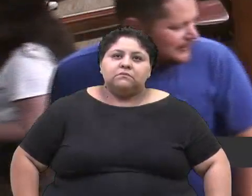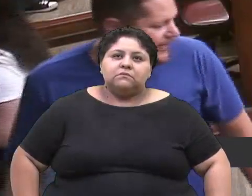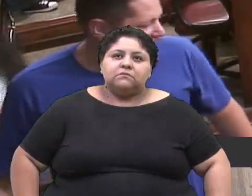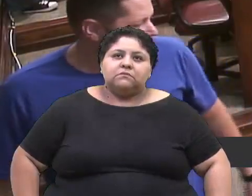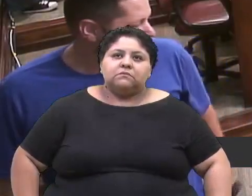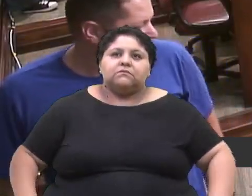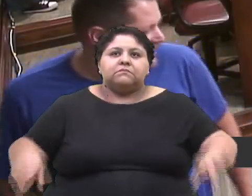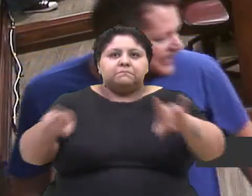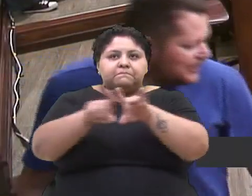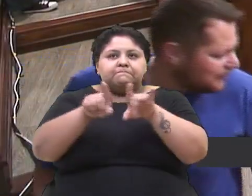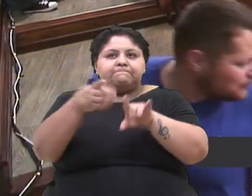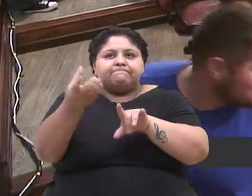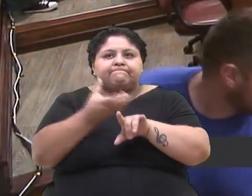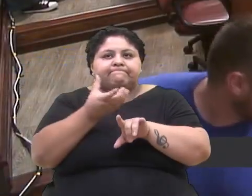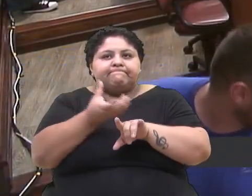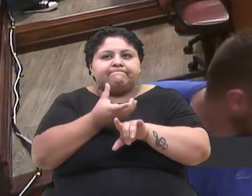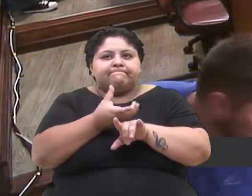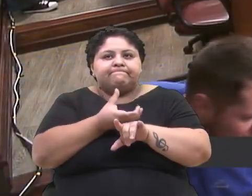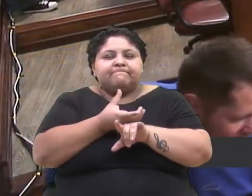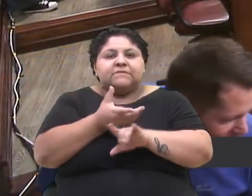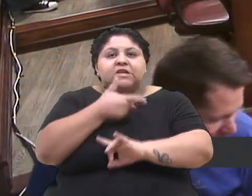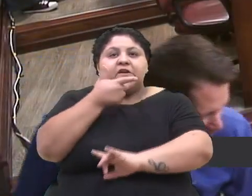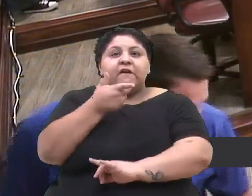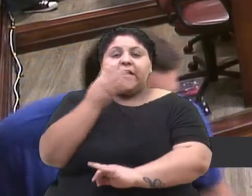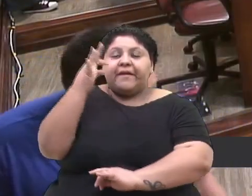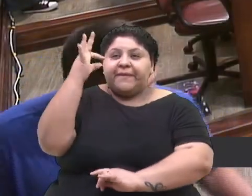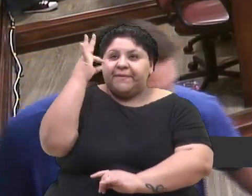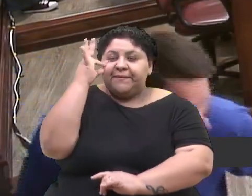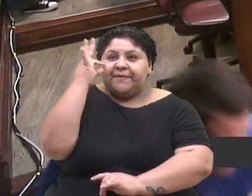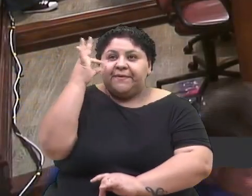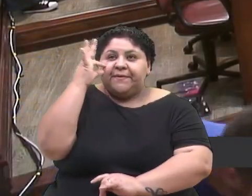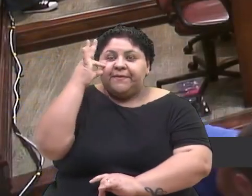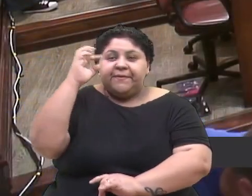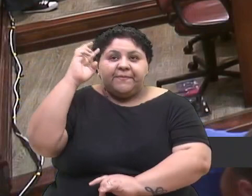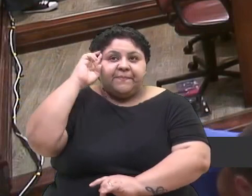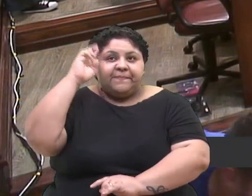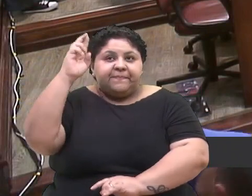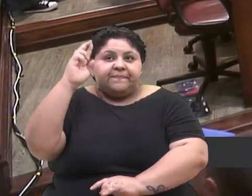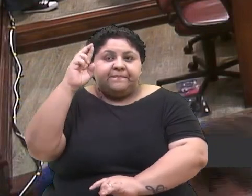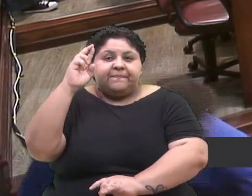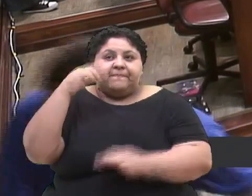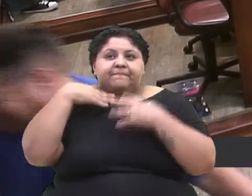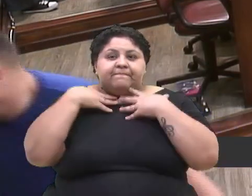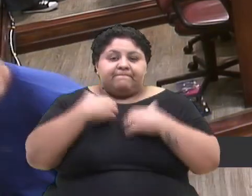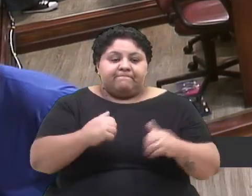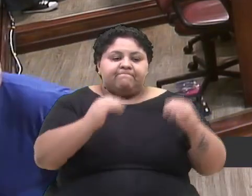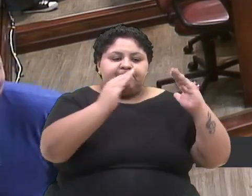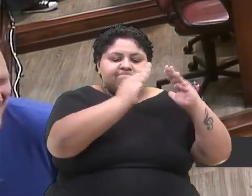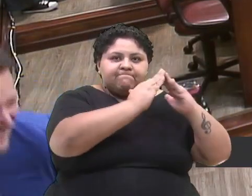Também queremos registrar a presença do diretor da Secretaria da Habitação,